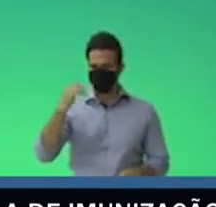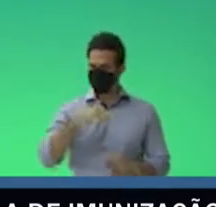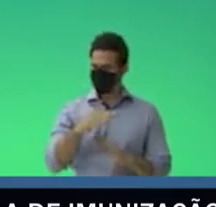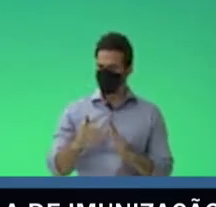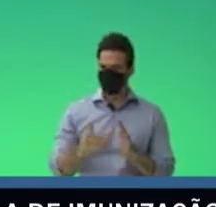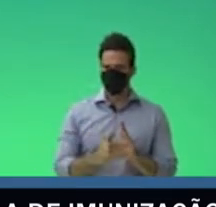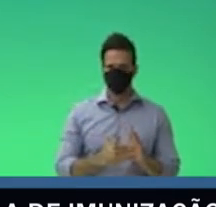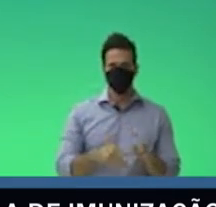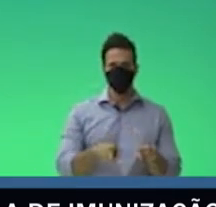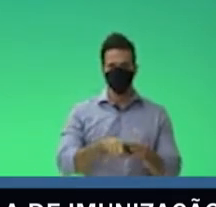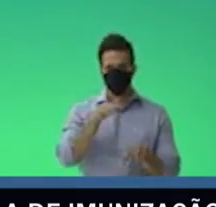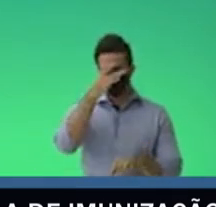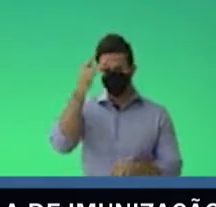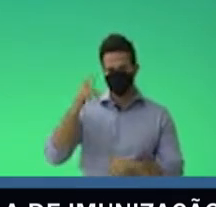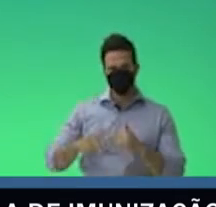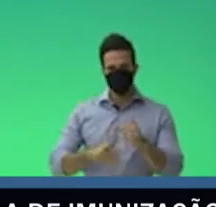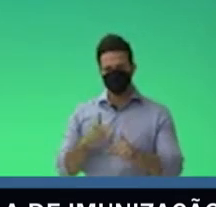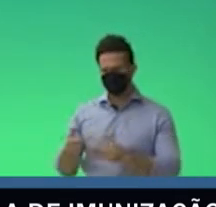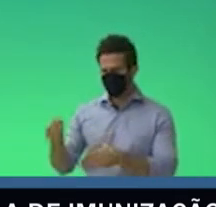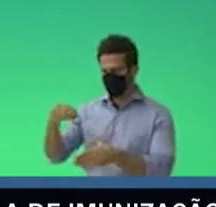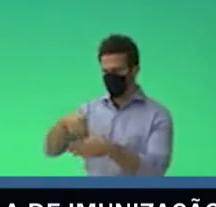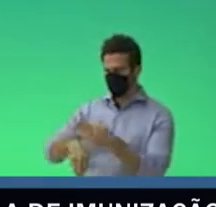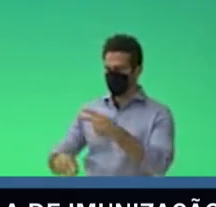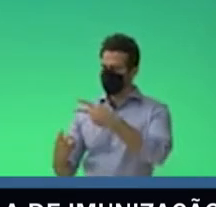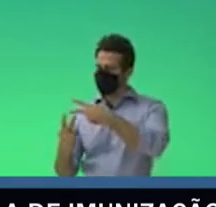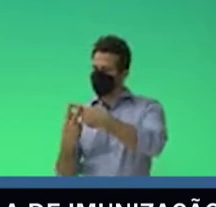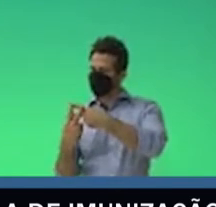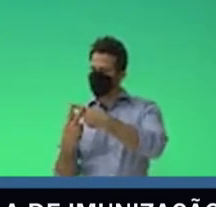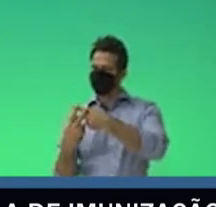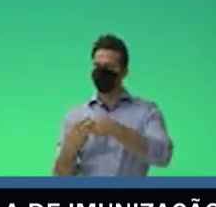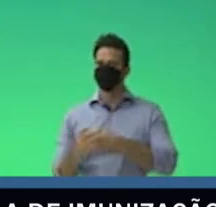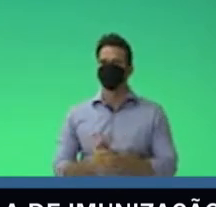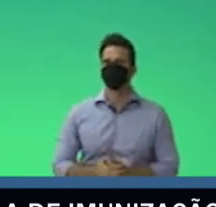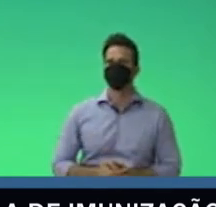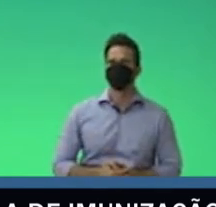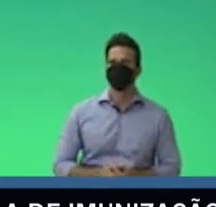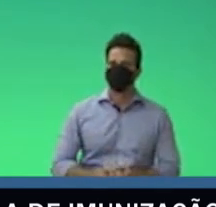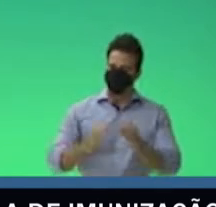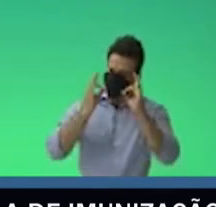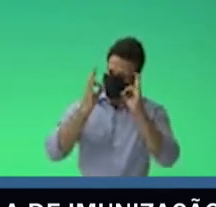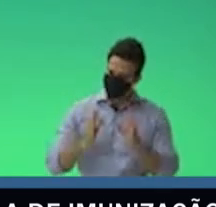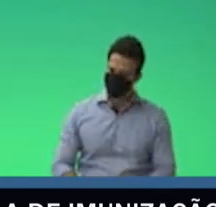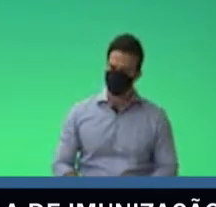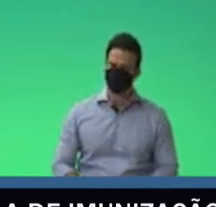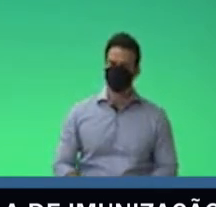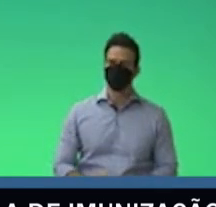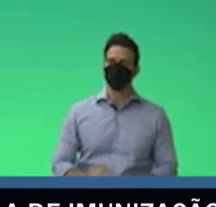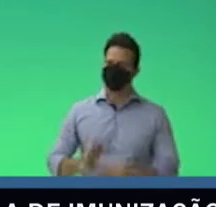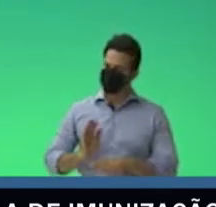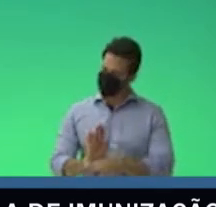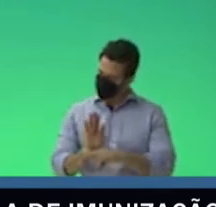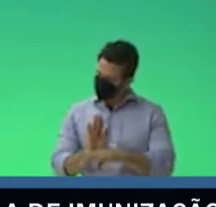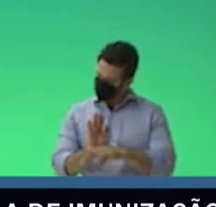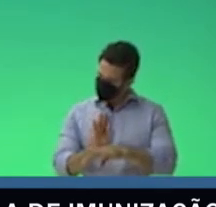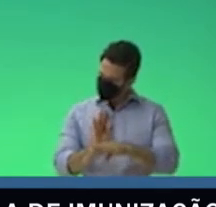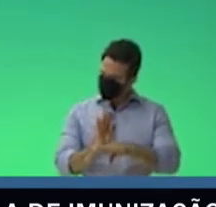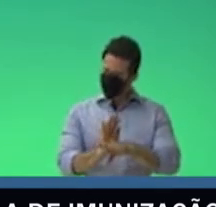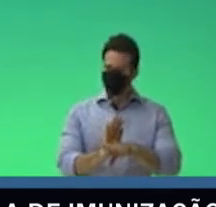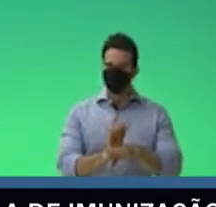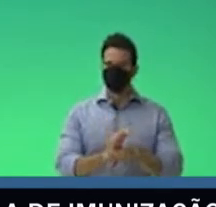Federal e os agentes penitenciários nós entendemos que até Por Justiça pela contribuição